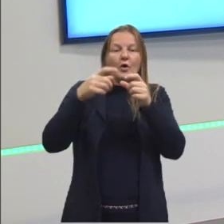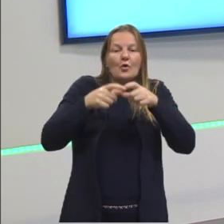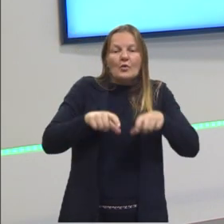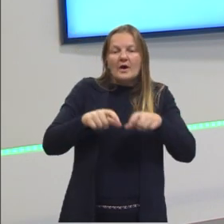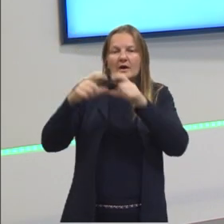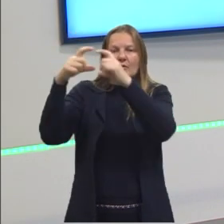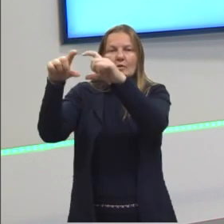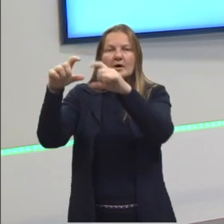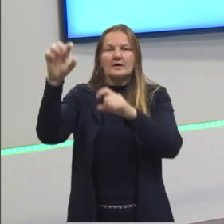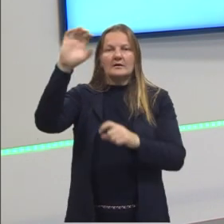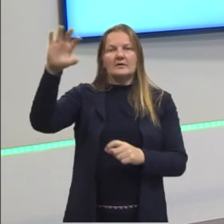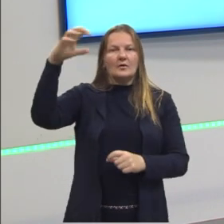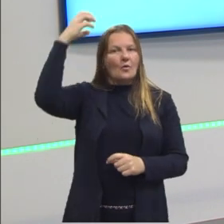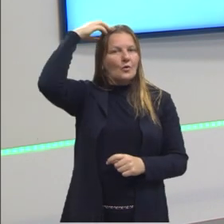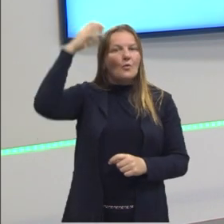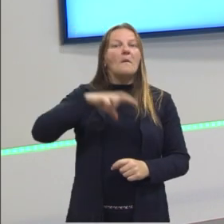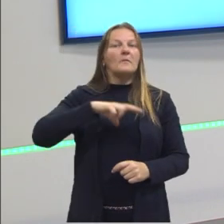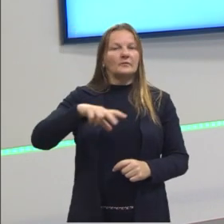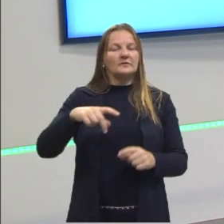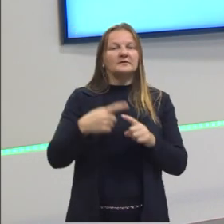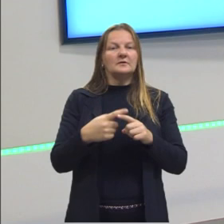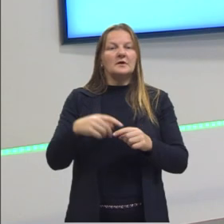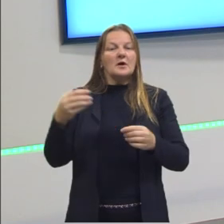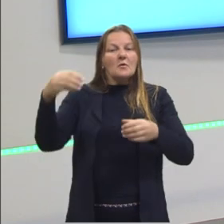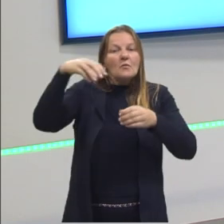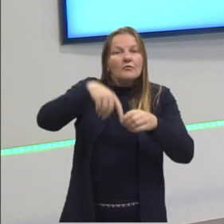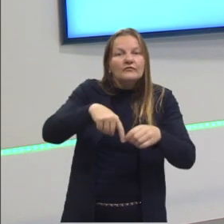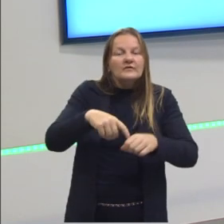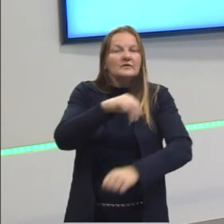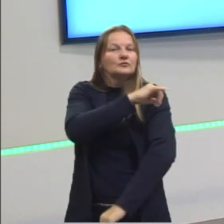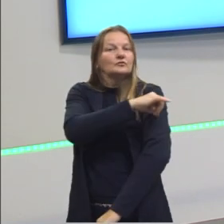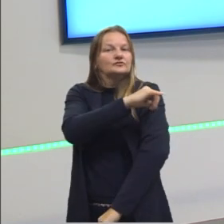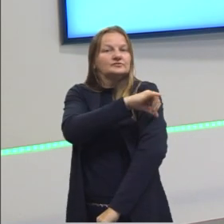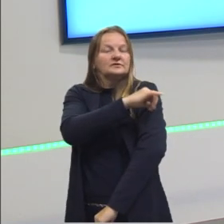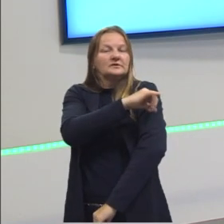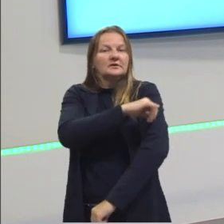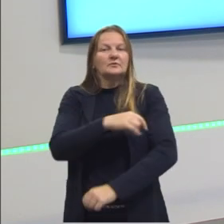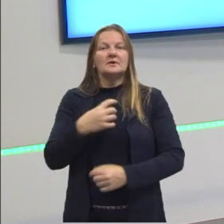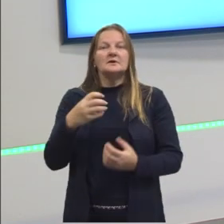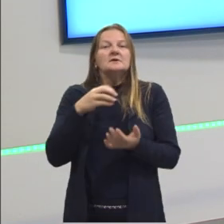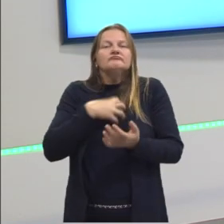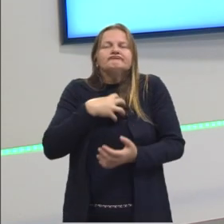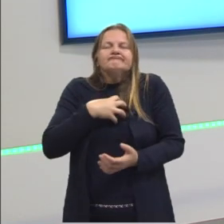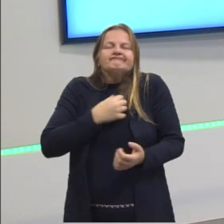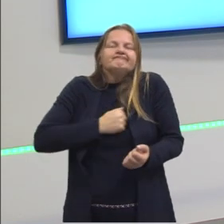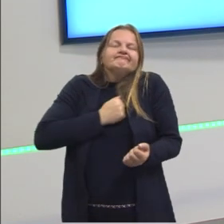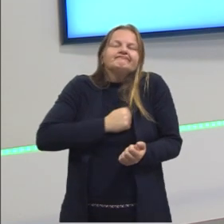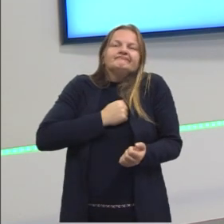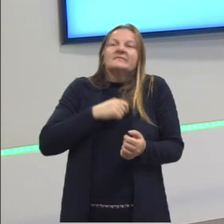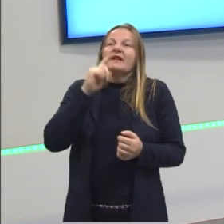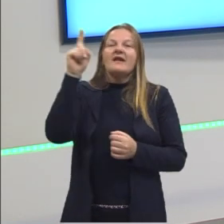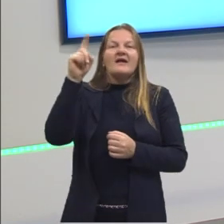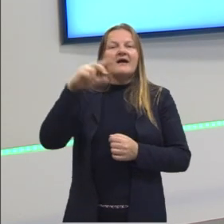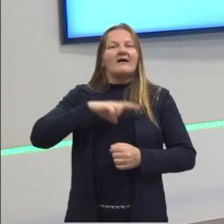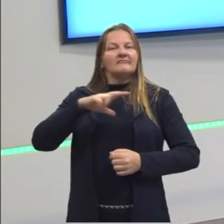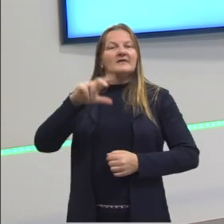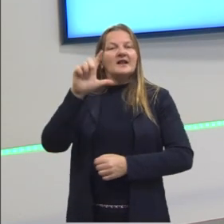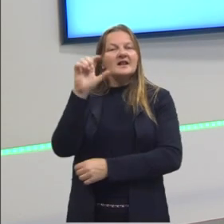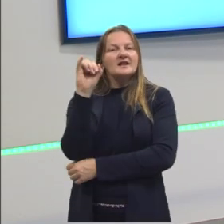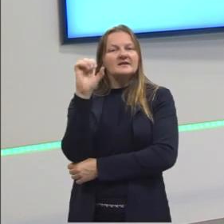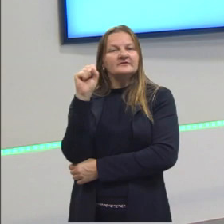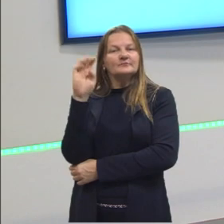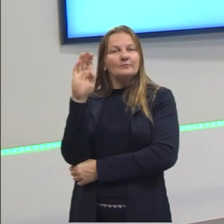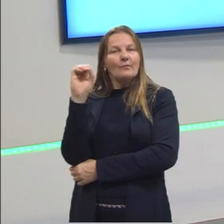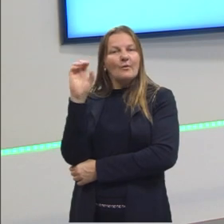estabelece é só curtindo o Rio de Janeiro e ele sente falta do Luxo né de tudo que ele tinha lá em Lisboa e ele começa